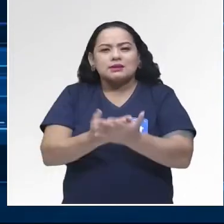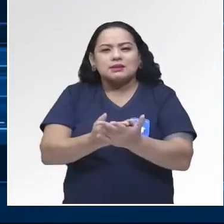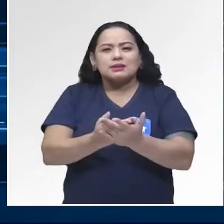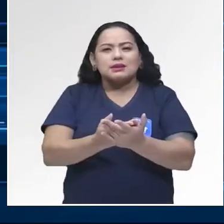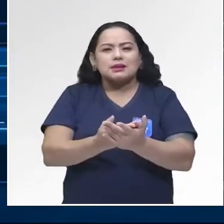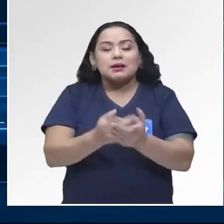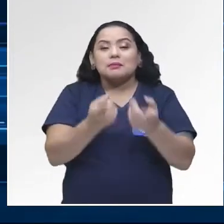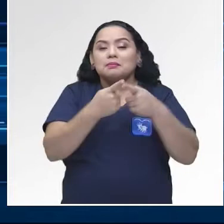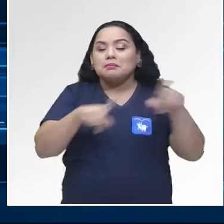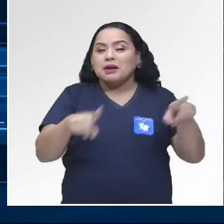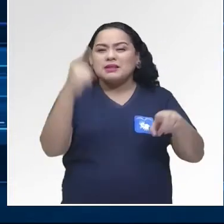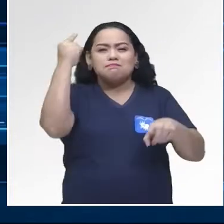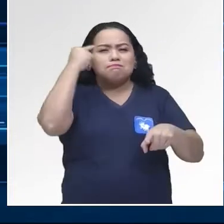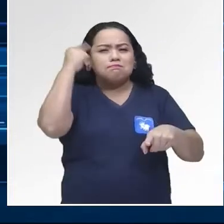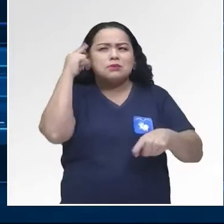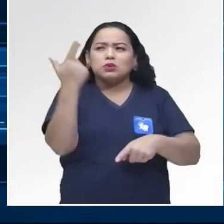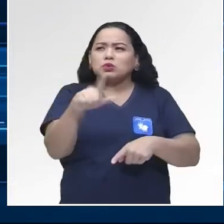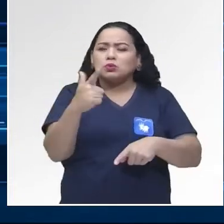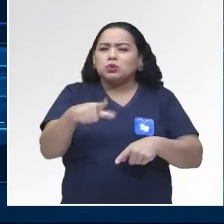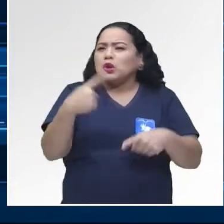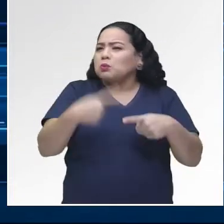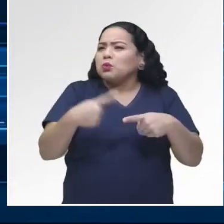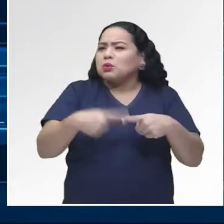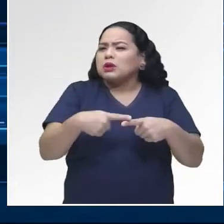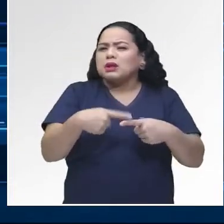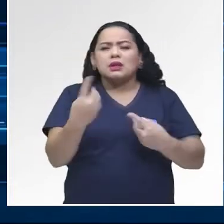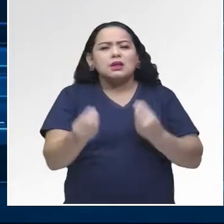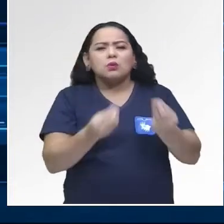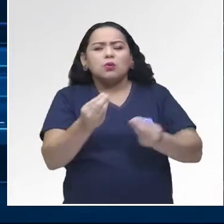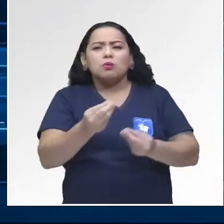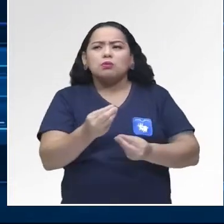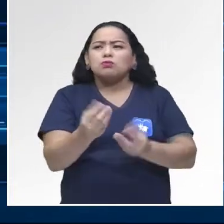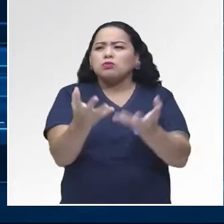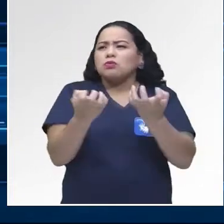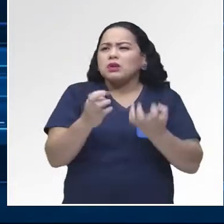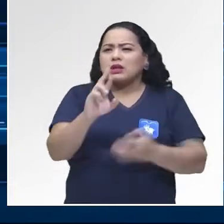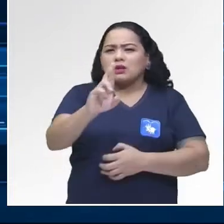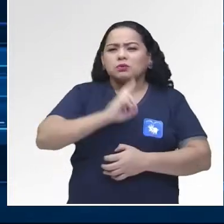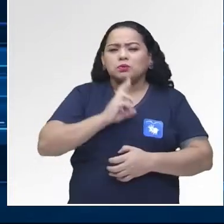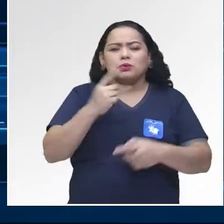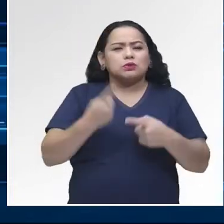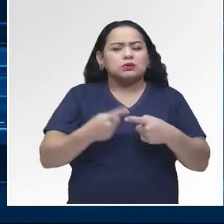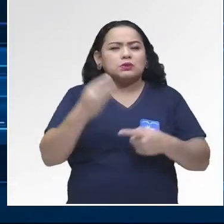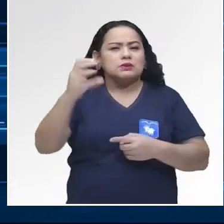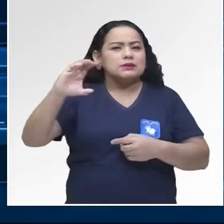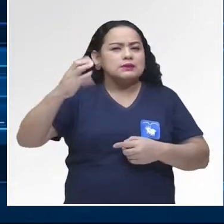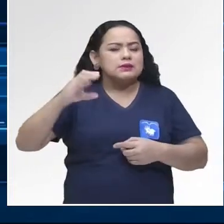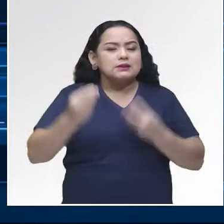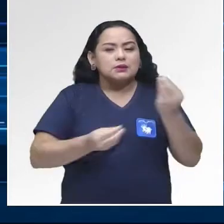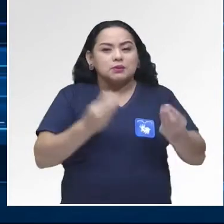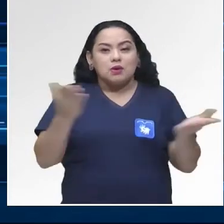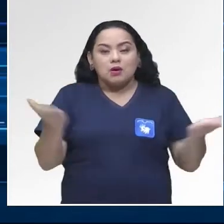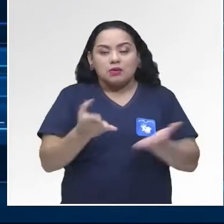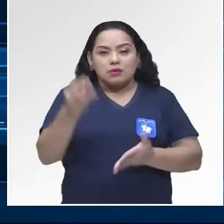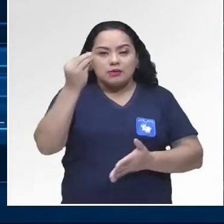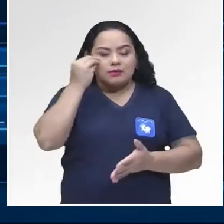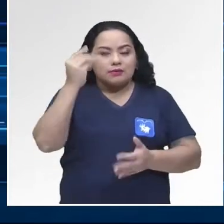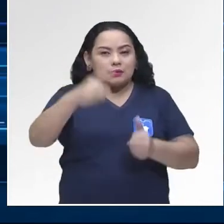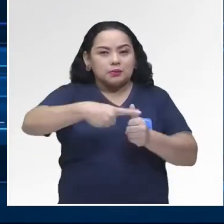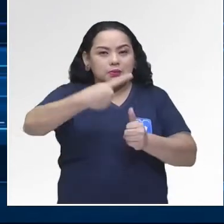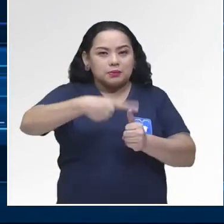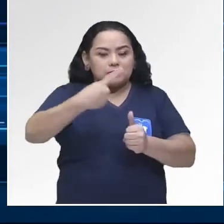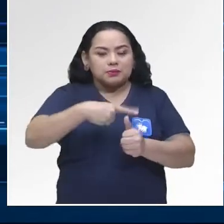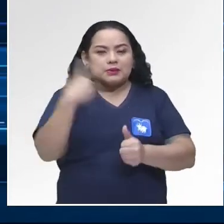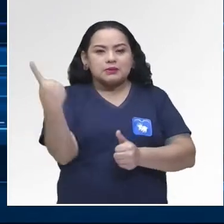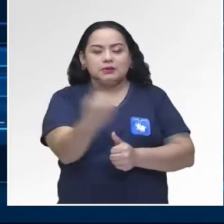refletir, sem pensar, sem querer uma resposta científica? Então vamos ver agora o primeiro ponto que